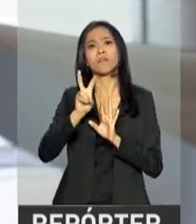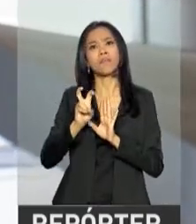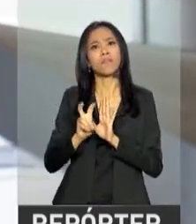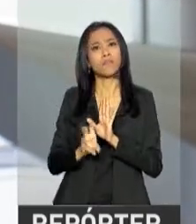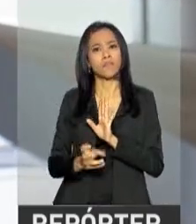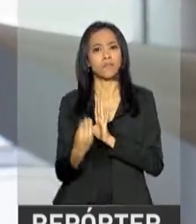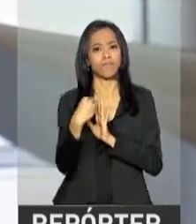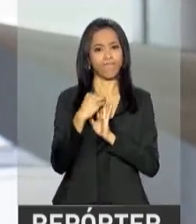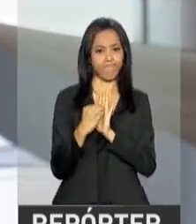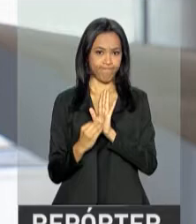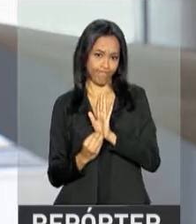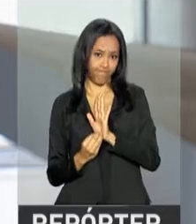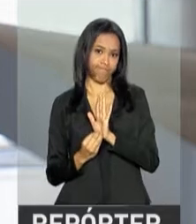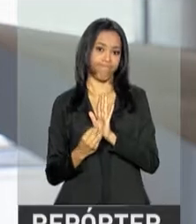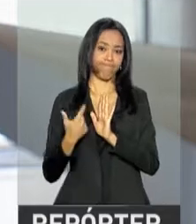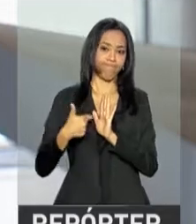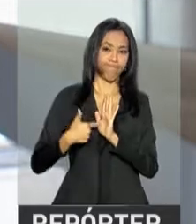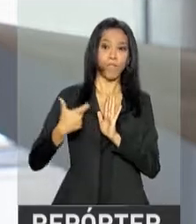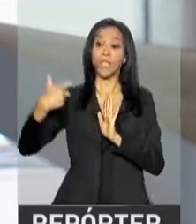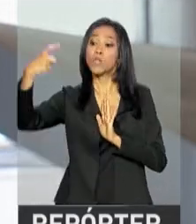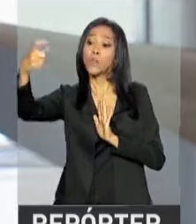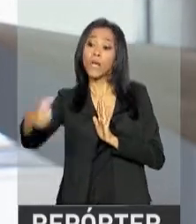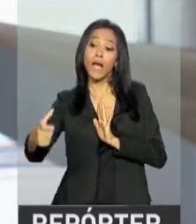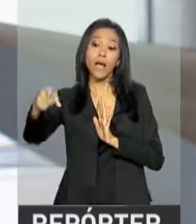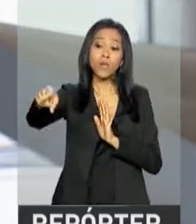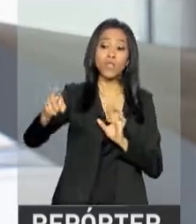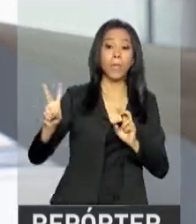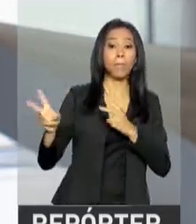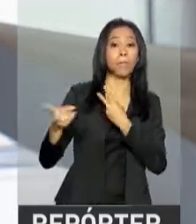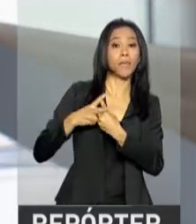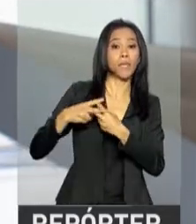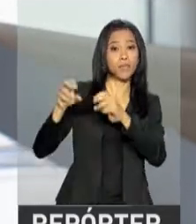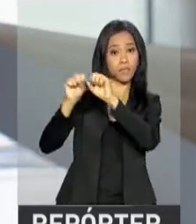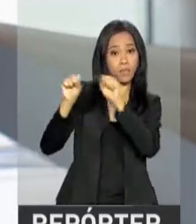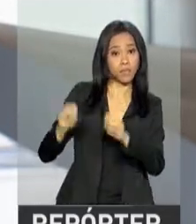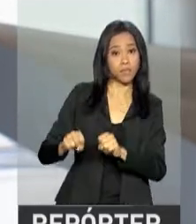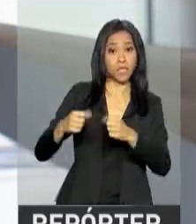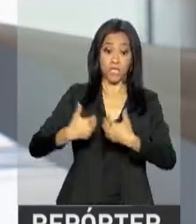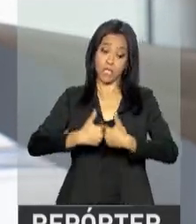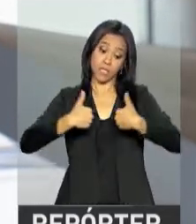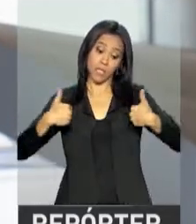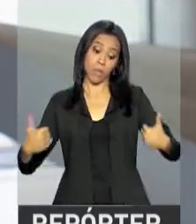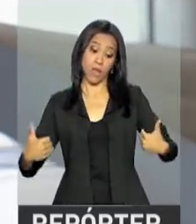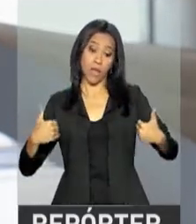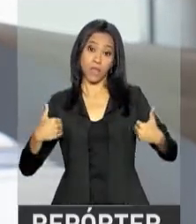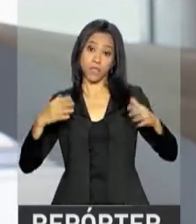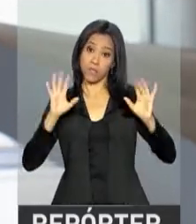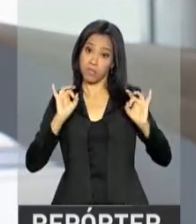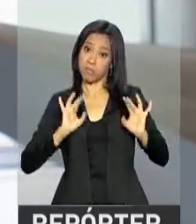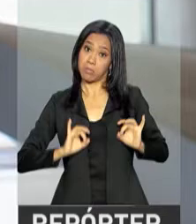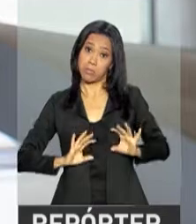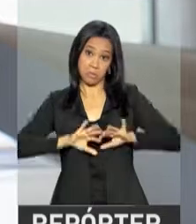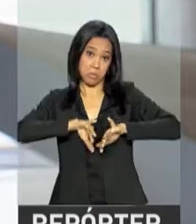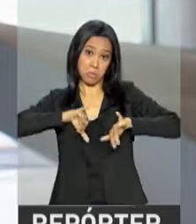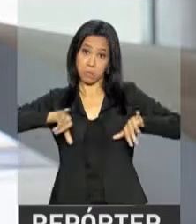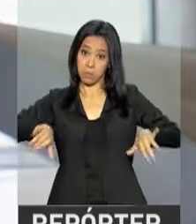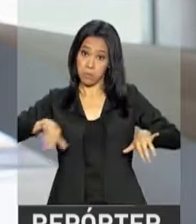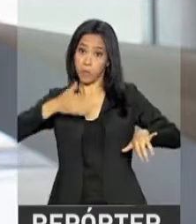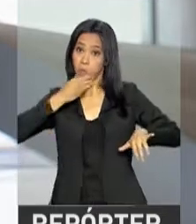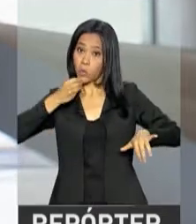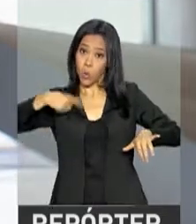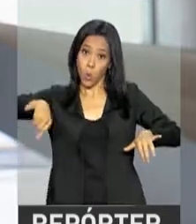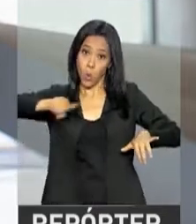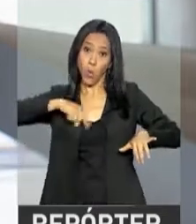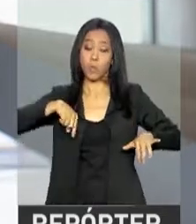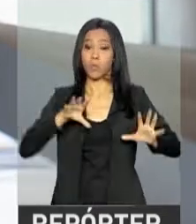nessa nesse local onde está a população que deveria estar em aulas ou células específicas ou também nós temos uma